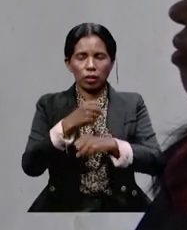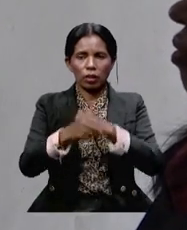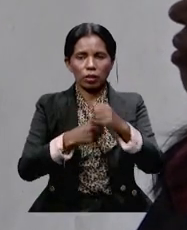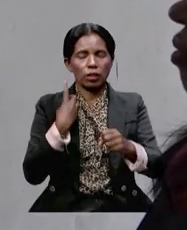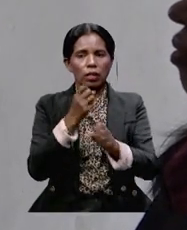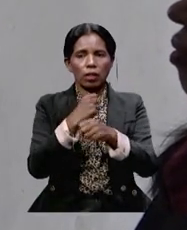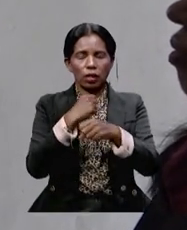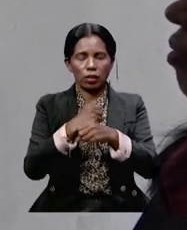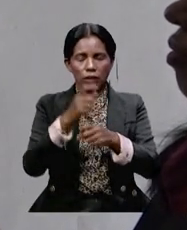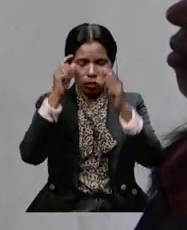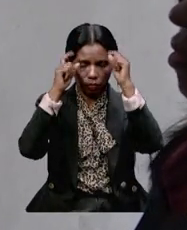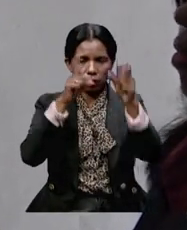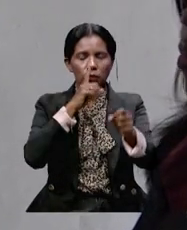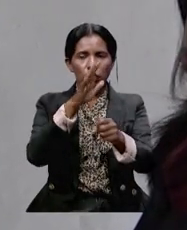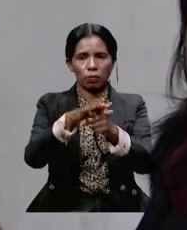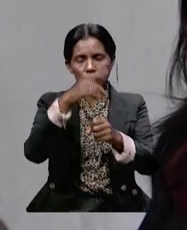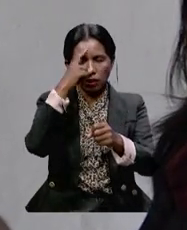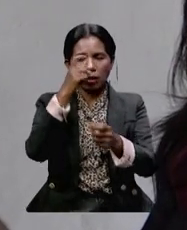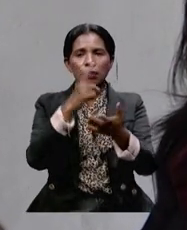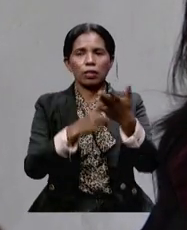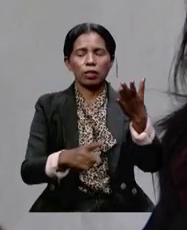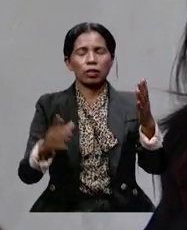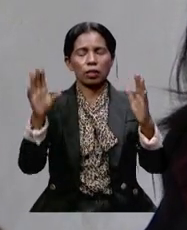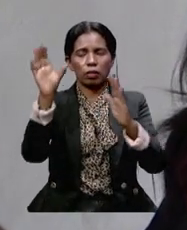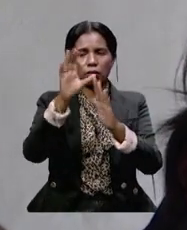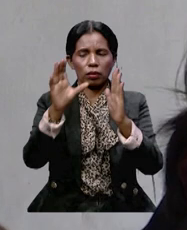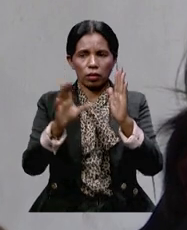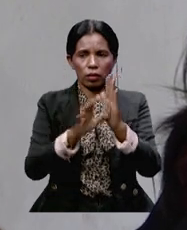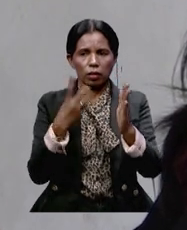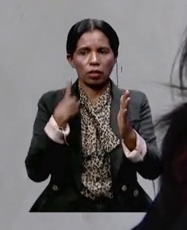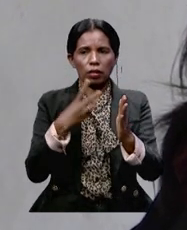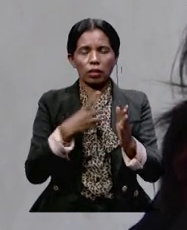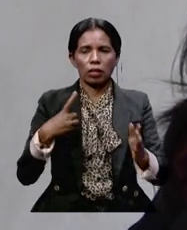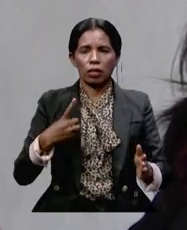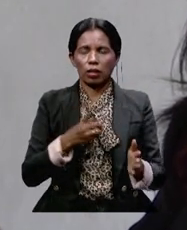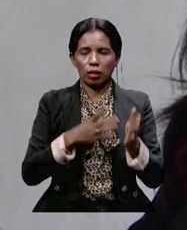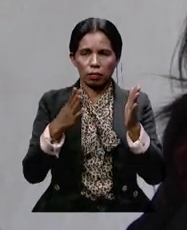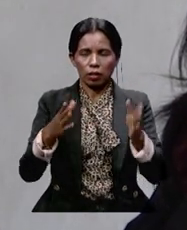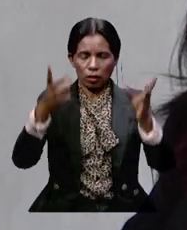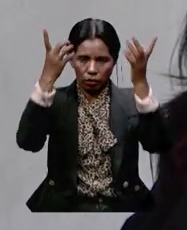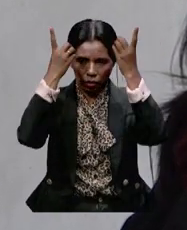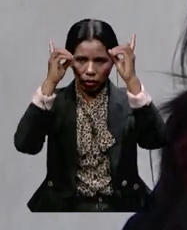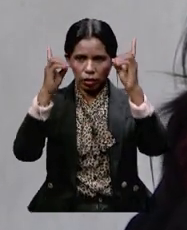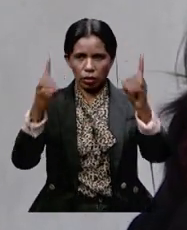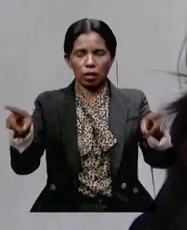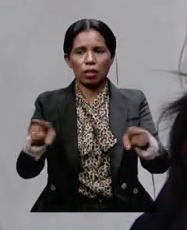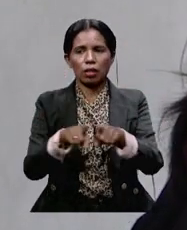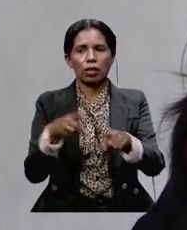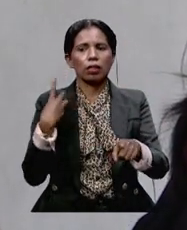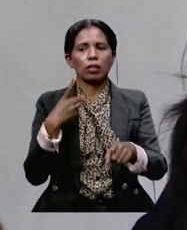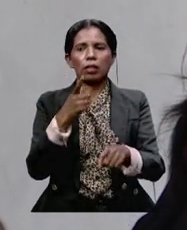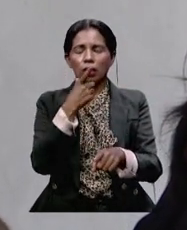Timor-Leste comprometido também está. E a Assembleia Constituinte e também deputado Sirena Bade Sidi, a nessa